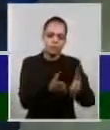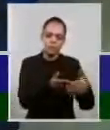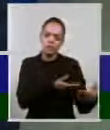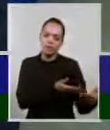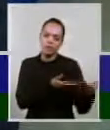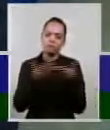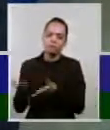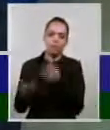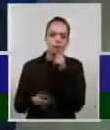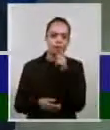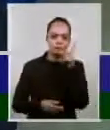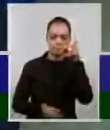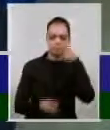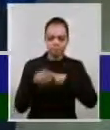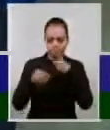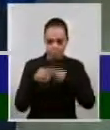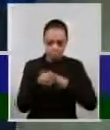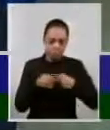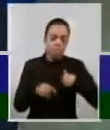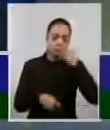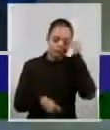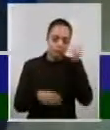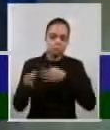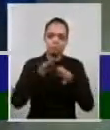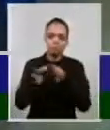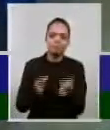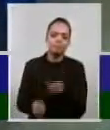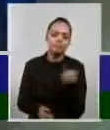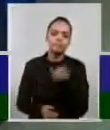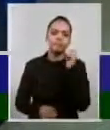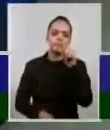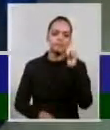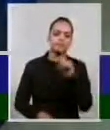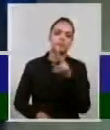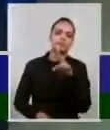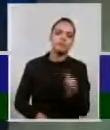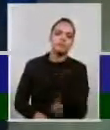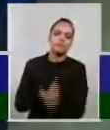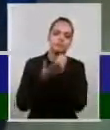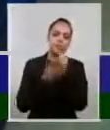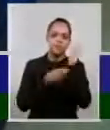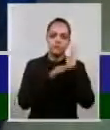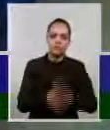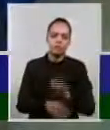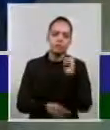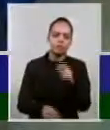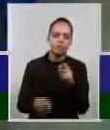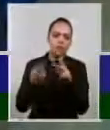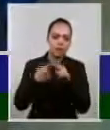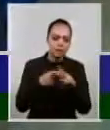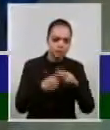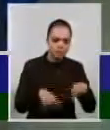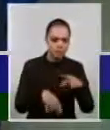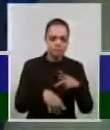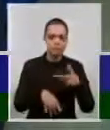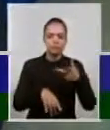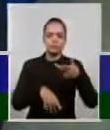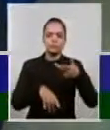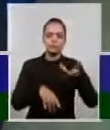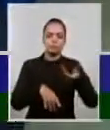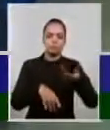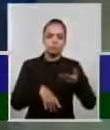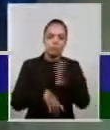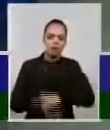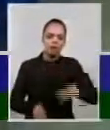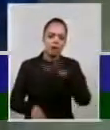cidades. Sem dúvida nenhuma, um projeto de destaque, né, que vai proporcionar e recuperar áreas degradadas